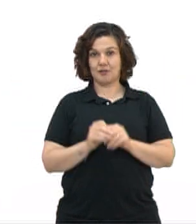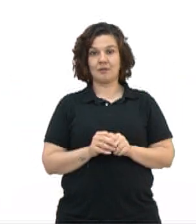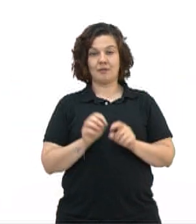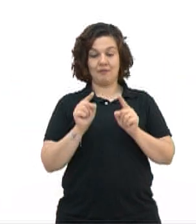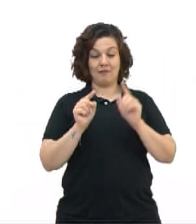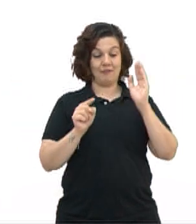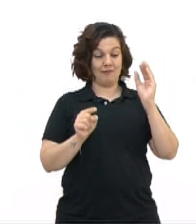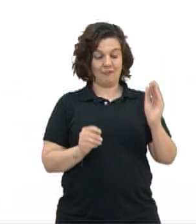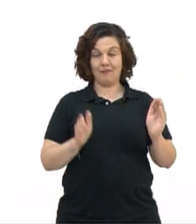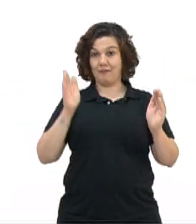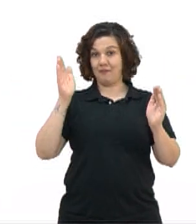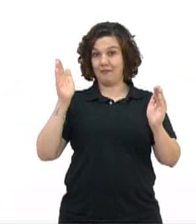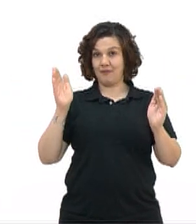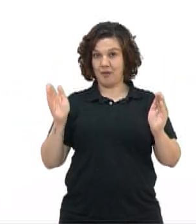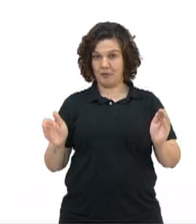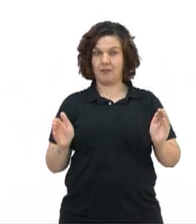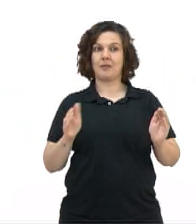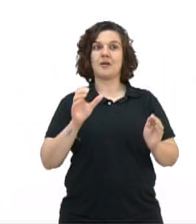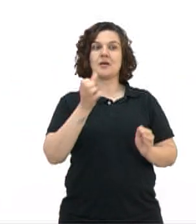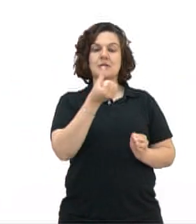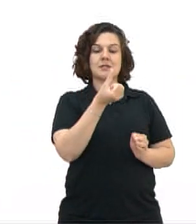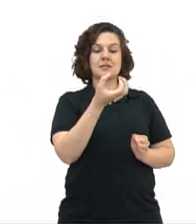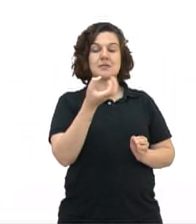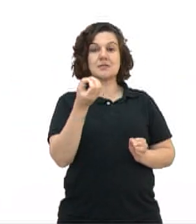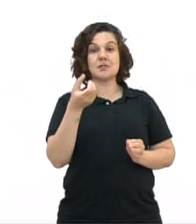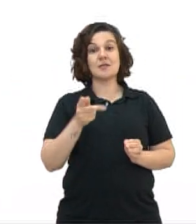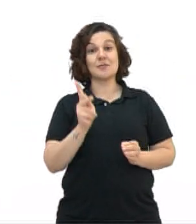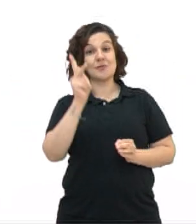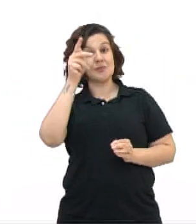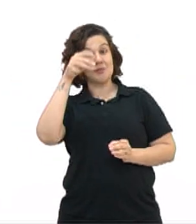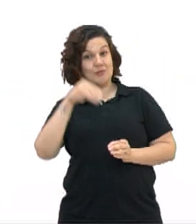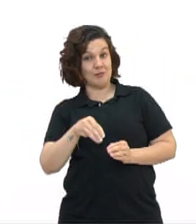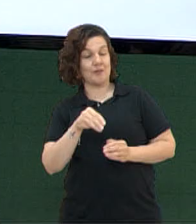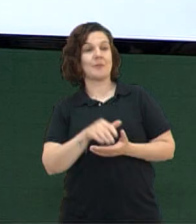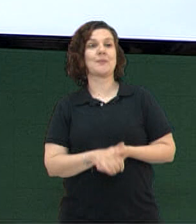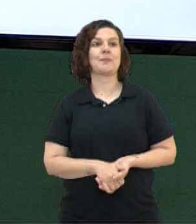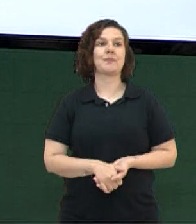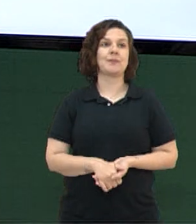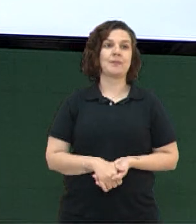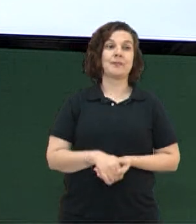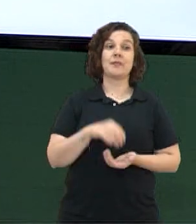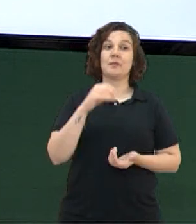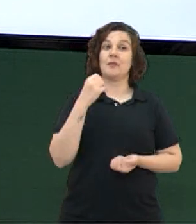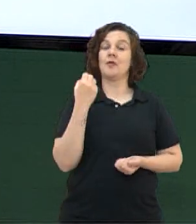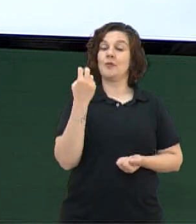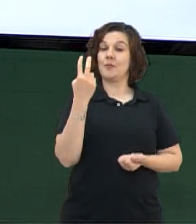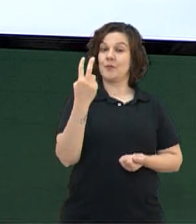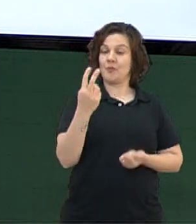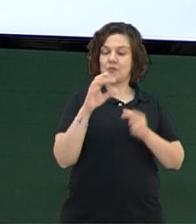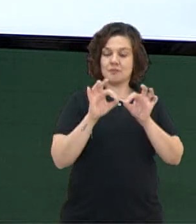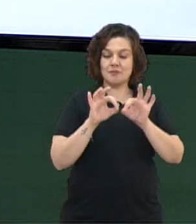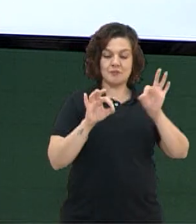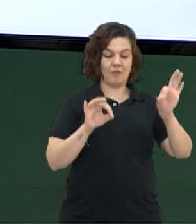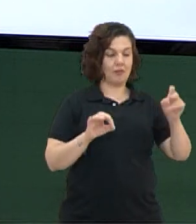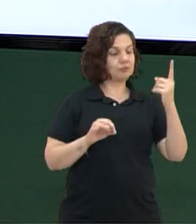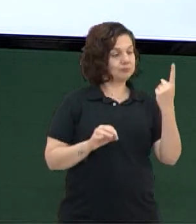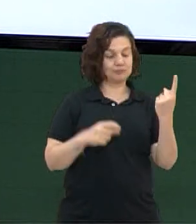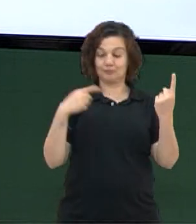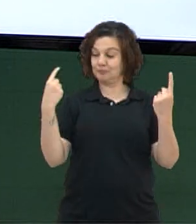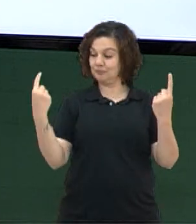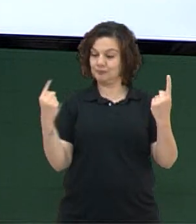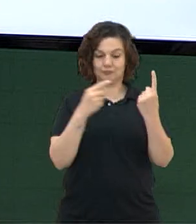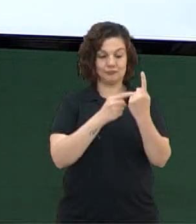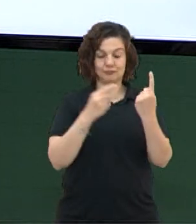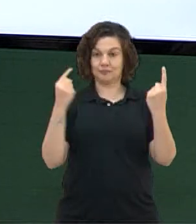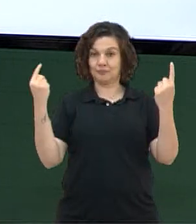duas localidades, ela é de 600 quilômetros. Então, dois pontos que estão a 6 centímetros no mapa,